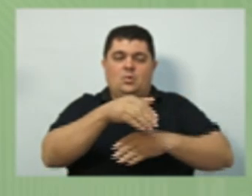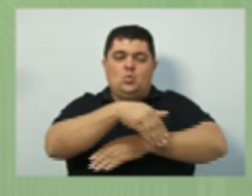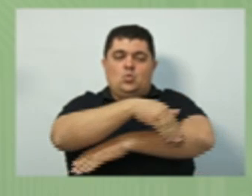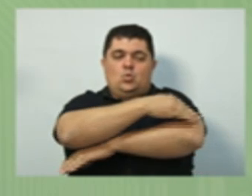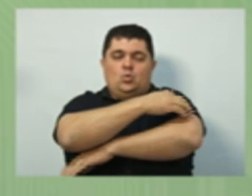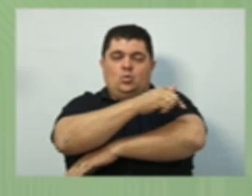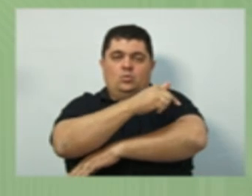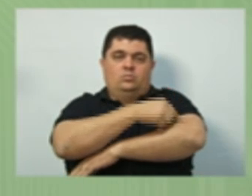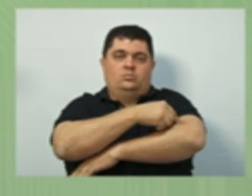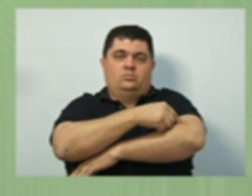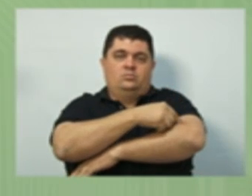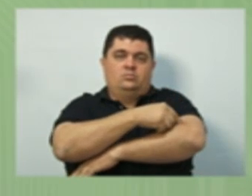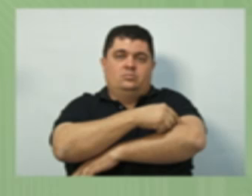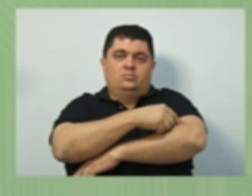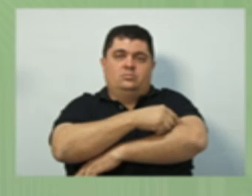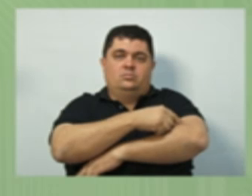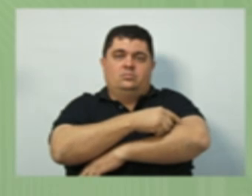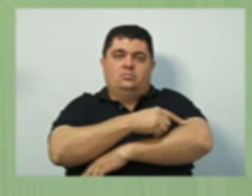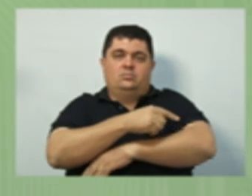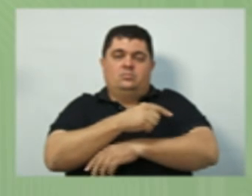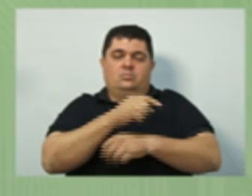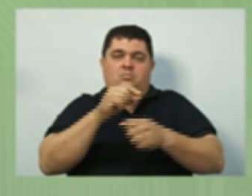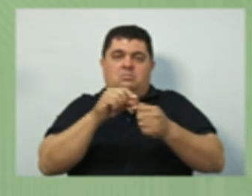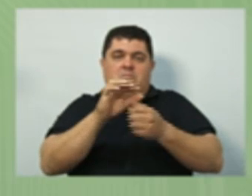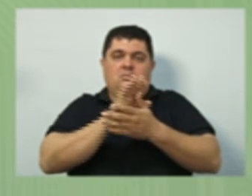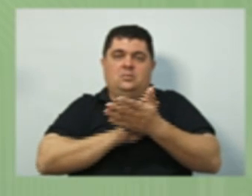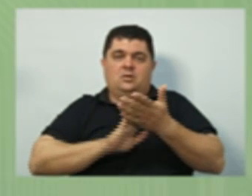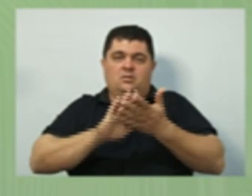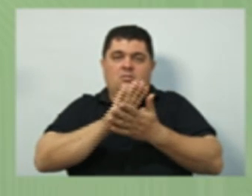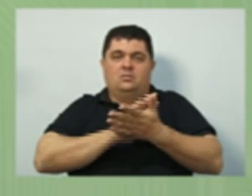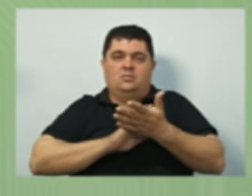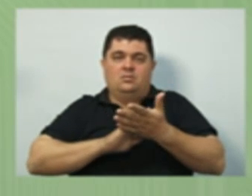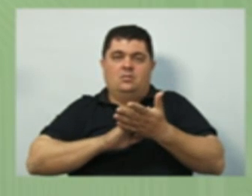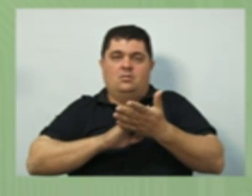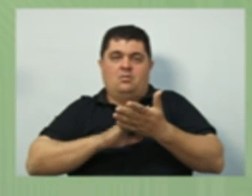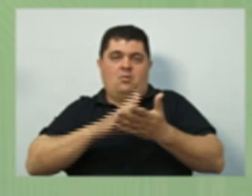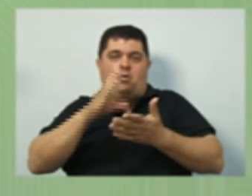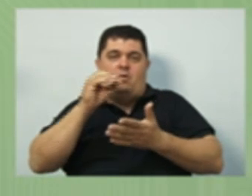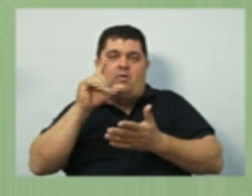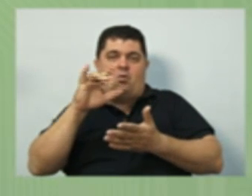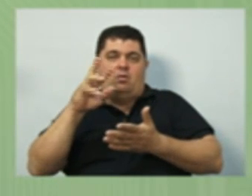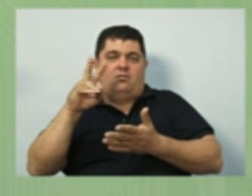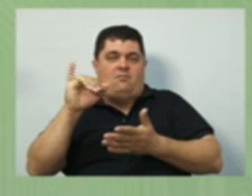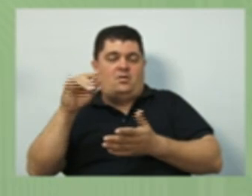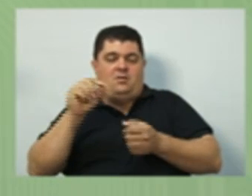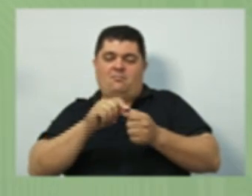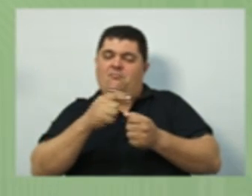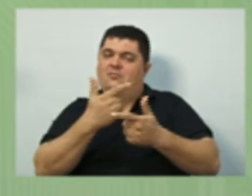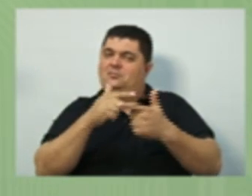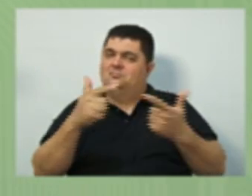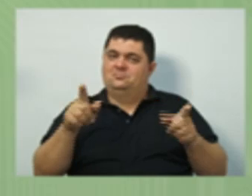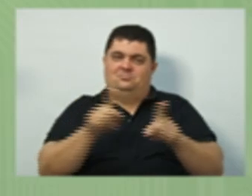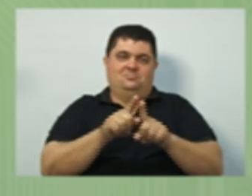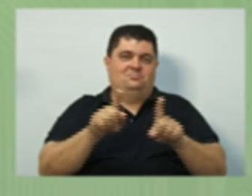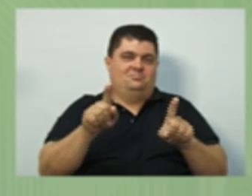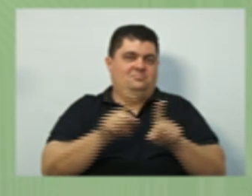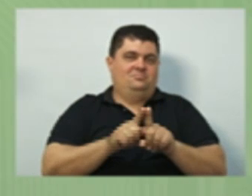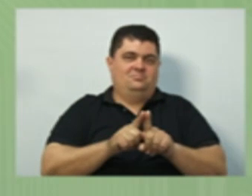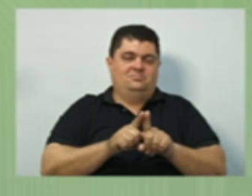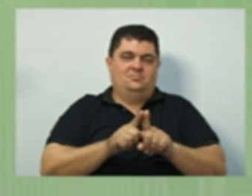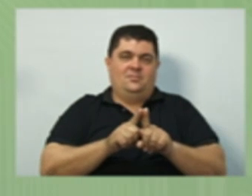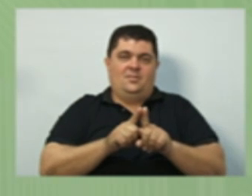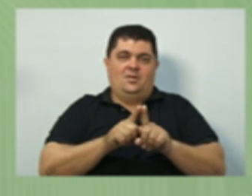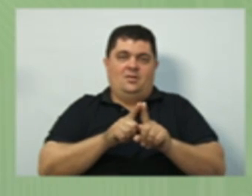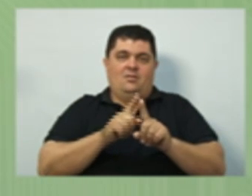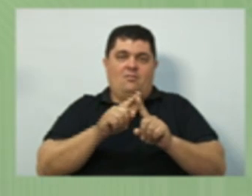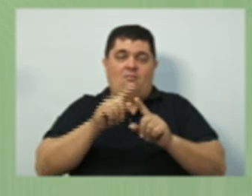pouco o fez o Oliveira, dono da mercearia. Este açúcar veio de